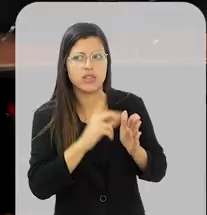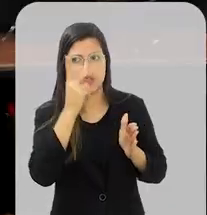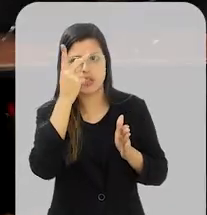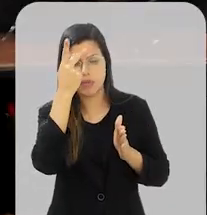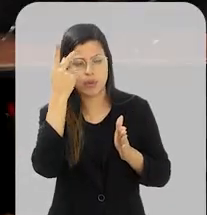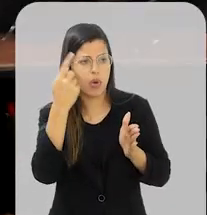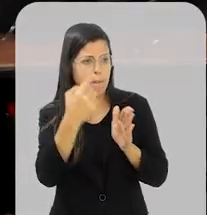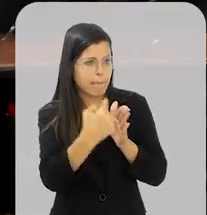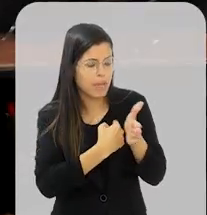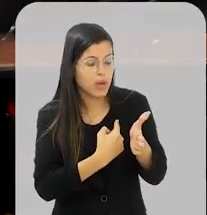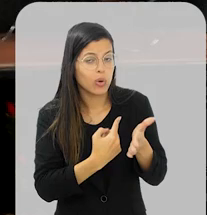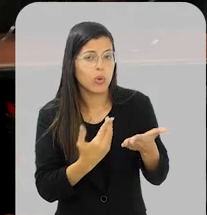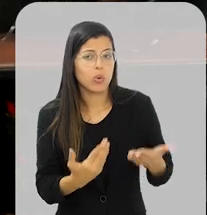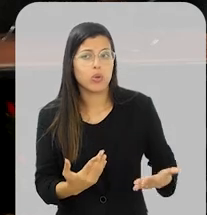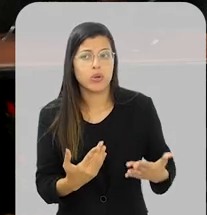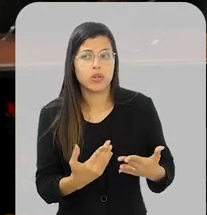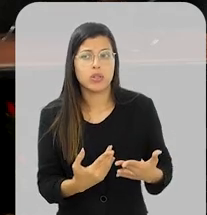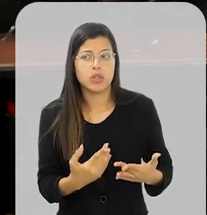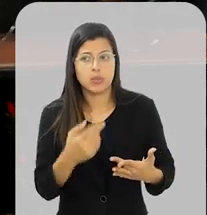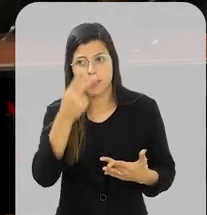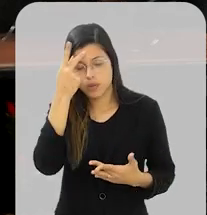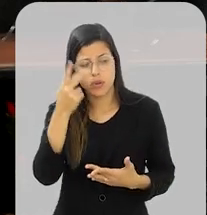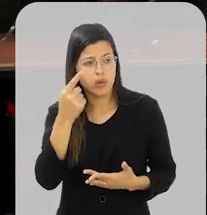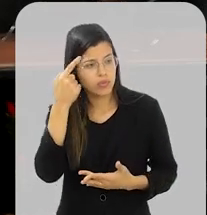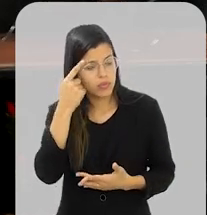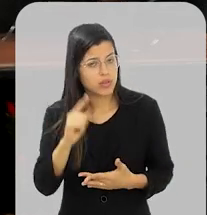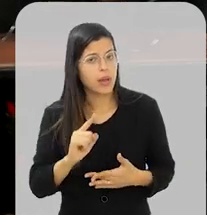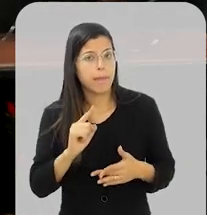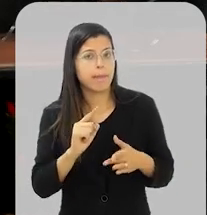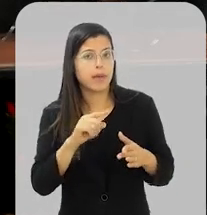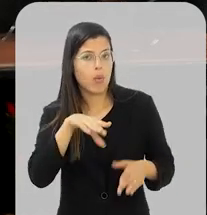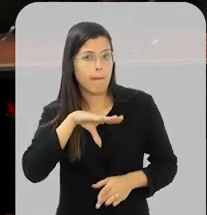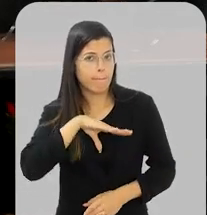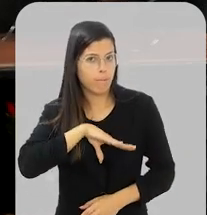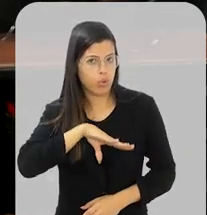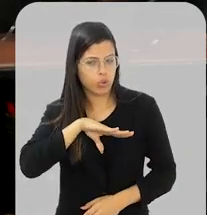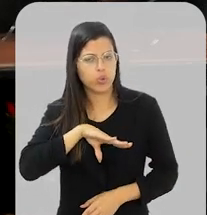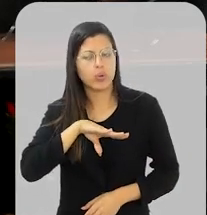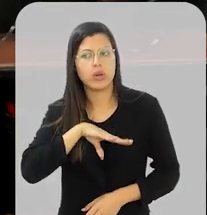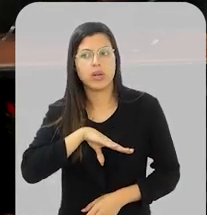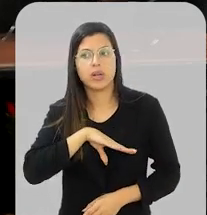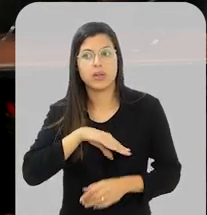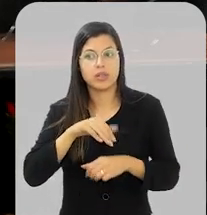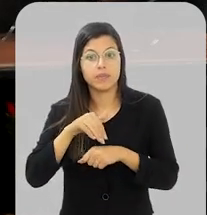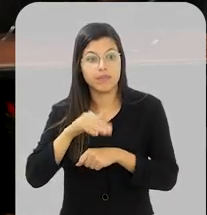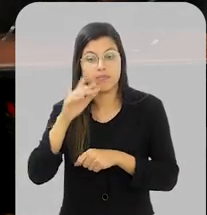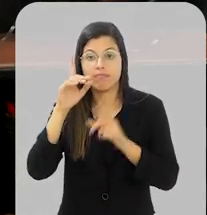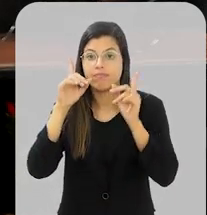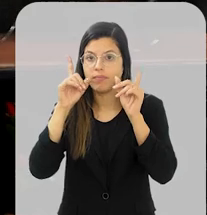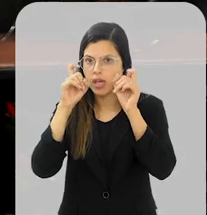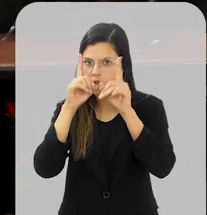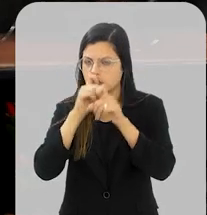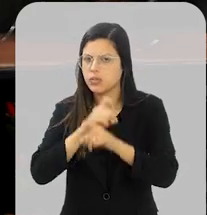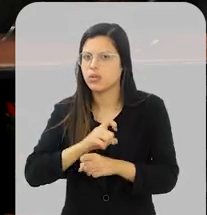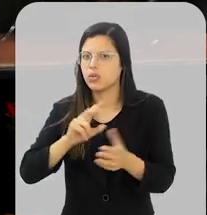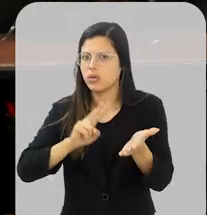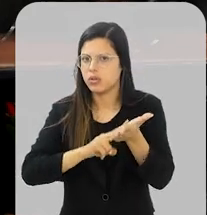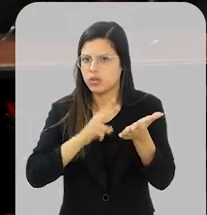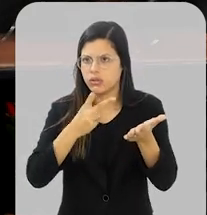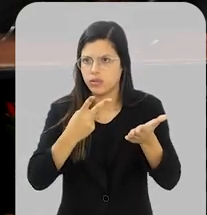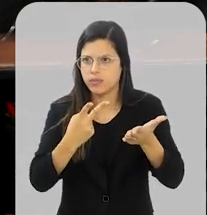alguém pergunte, gente, é porque, para quem não sabe, a língua portuguesa é uma das mais difíceis de ser